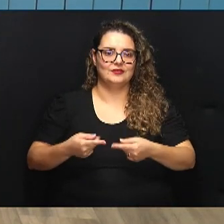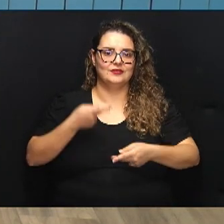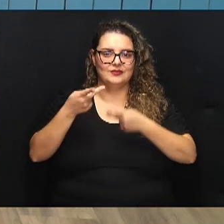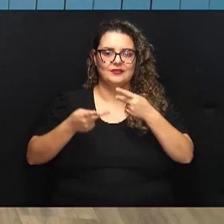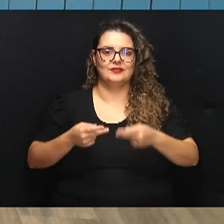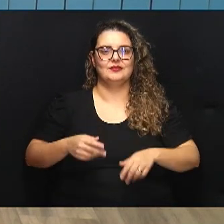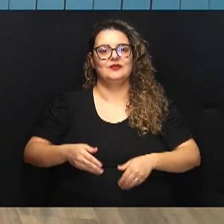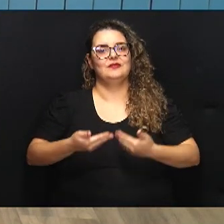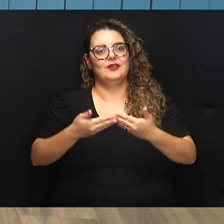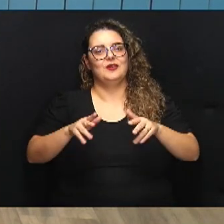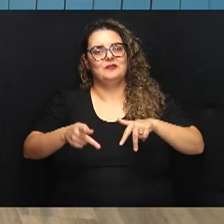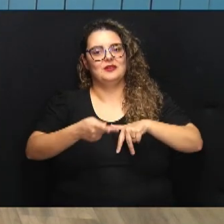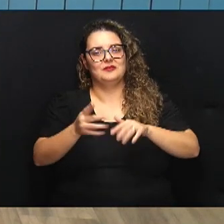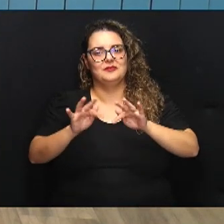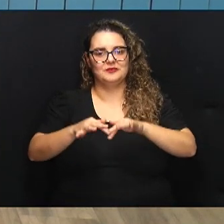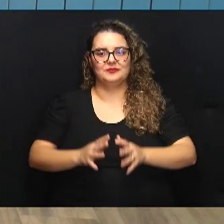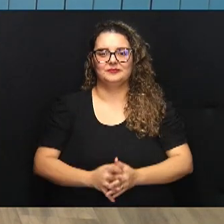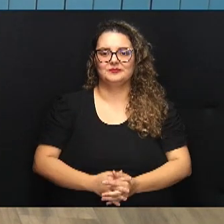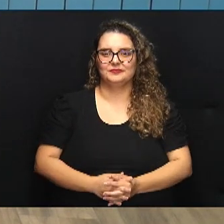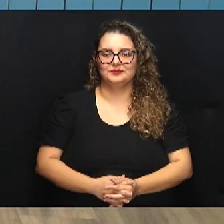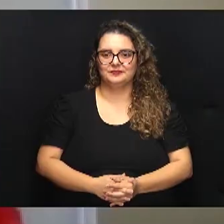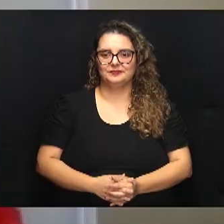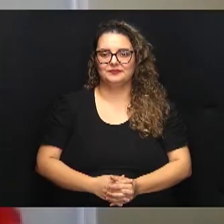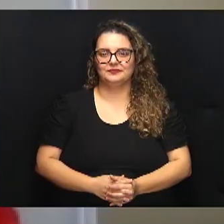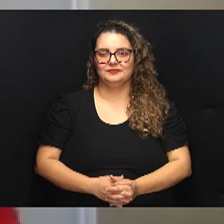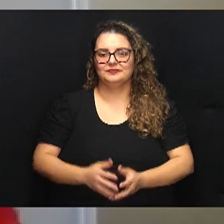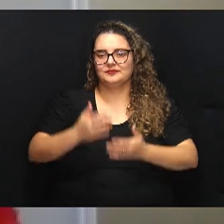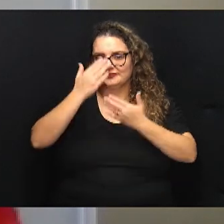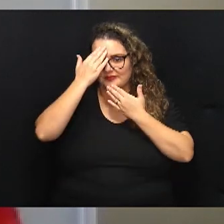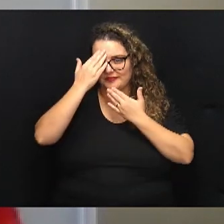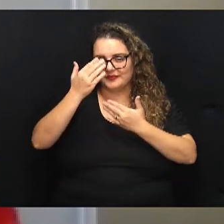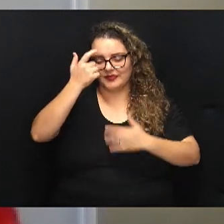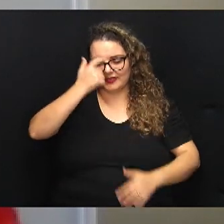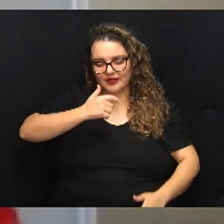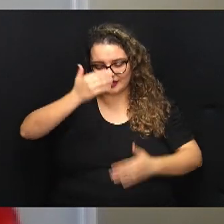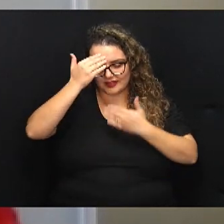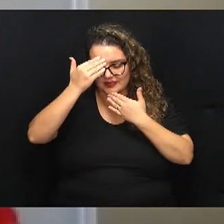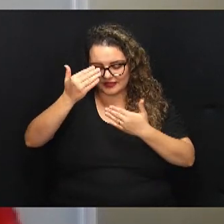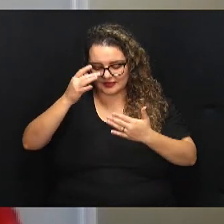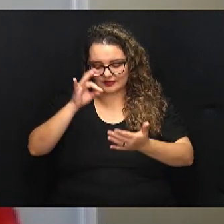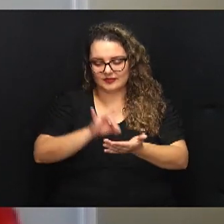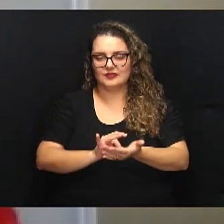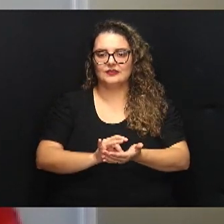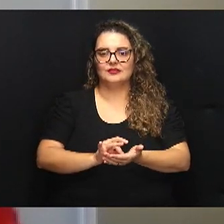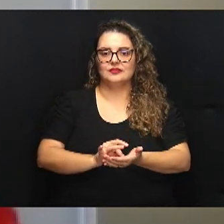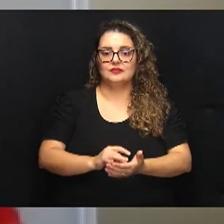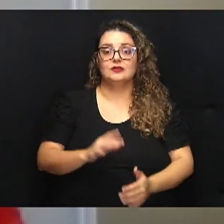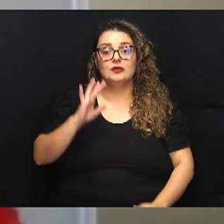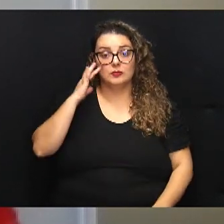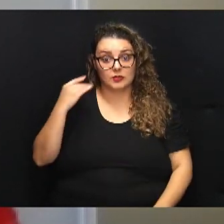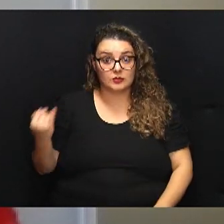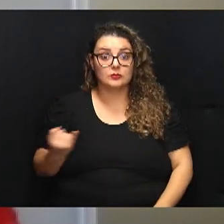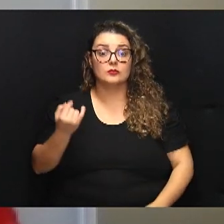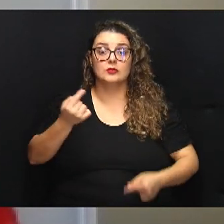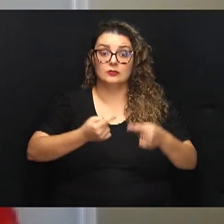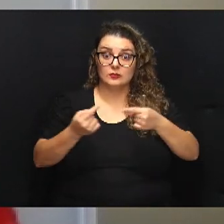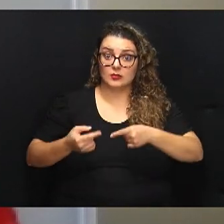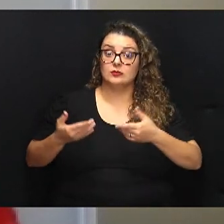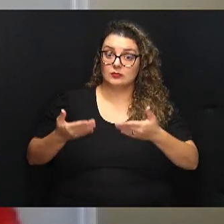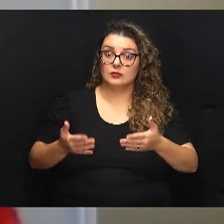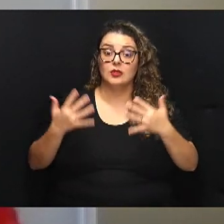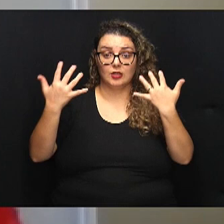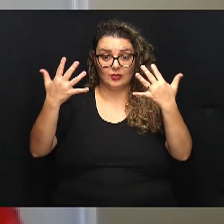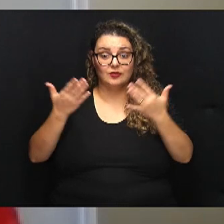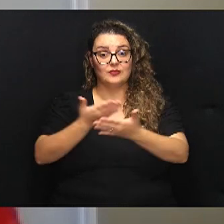as considerações finais. Obrigada, eu agradeço, acho importantíssimo a gente discutir esse assunto e